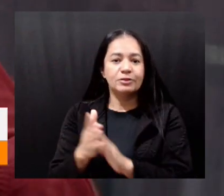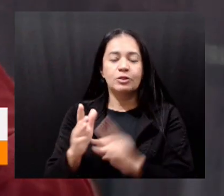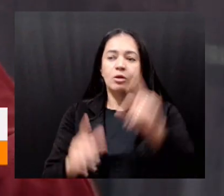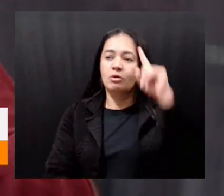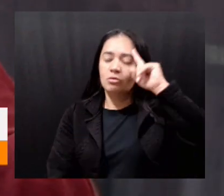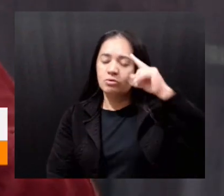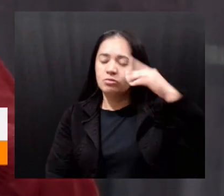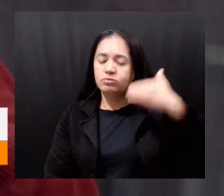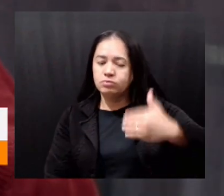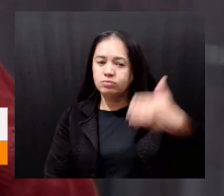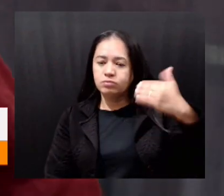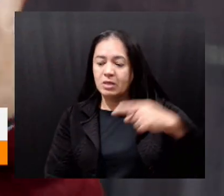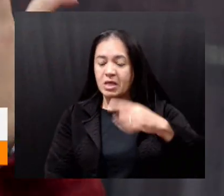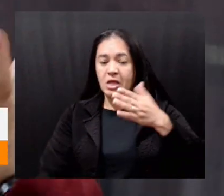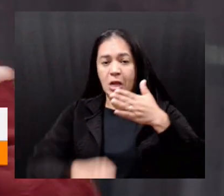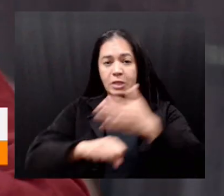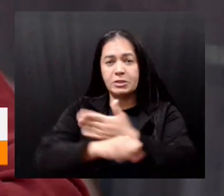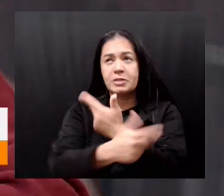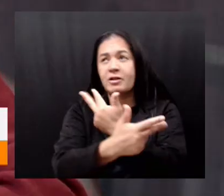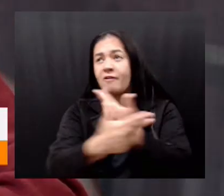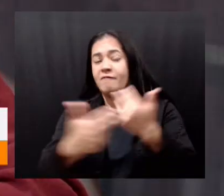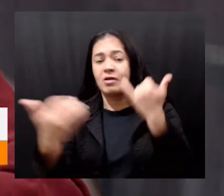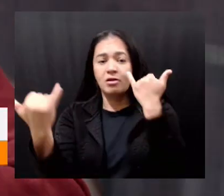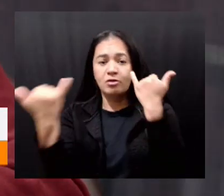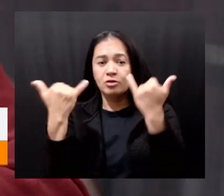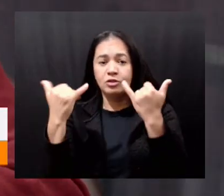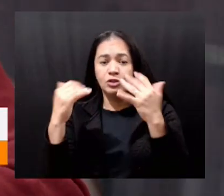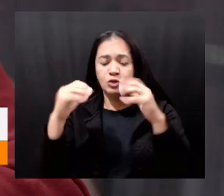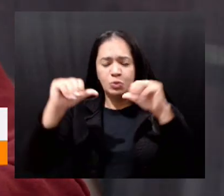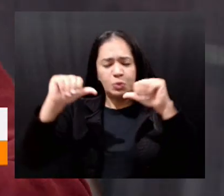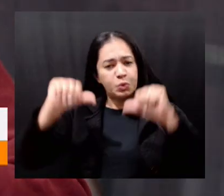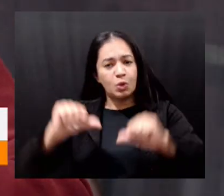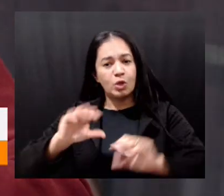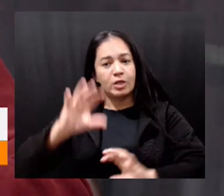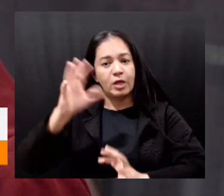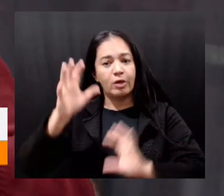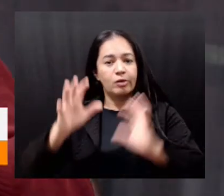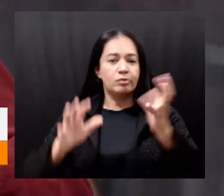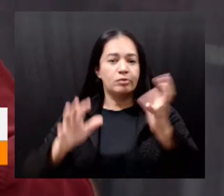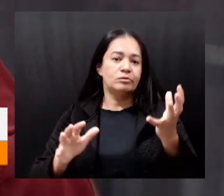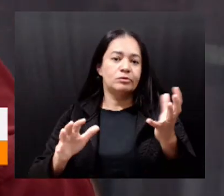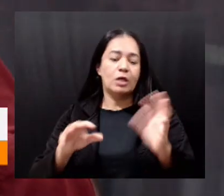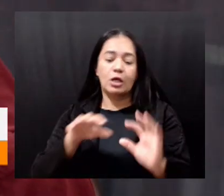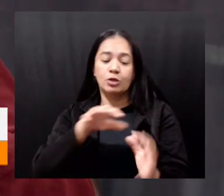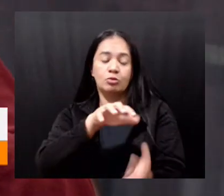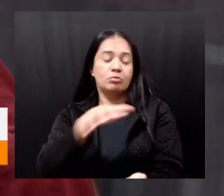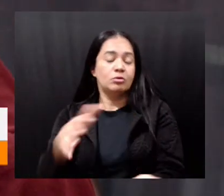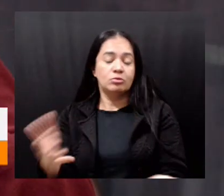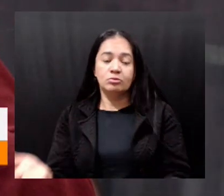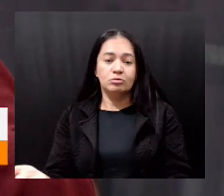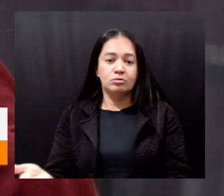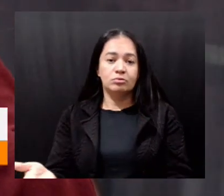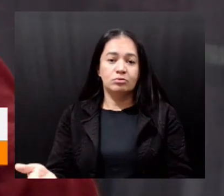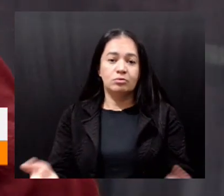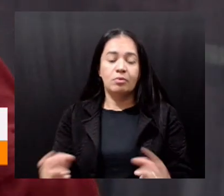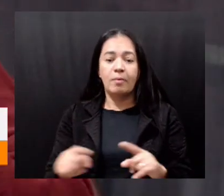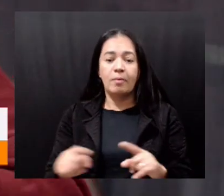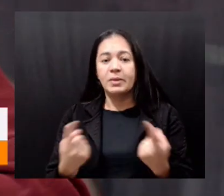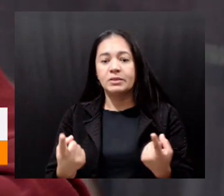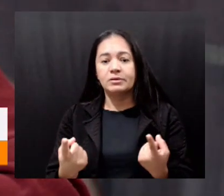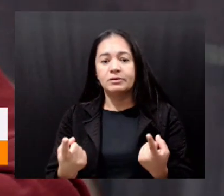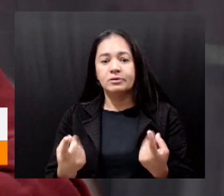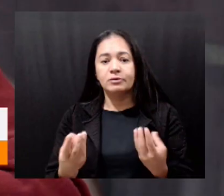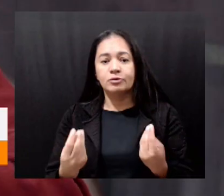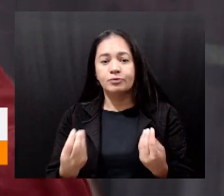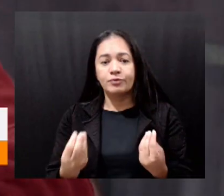acesso a milhares de notícias de tudo de ruim que está acontecendo no mundo, né, que identificação